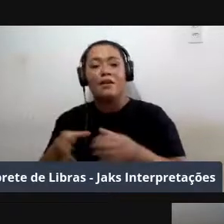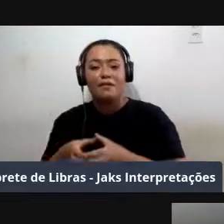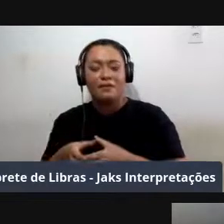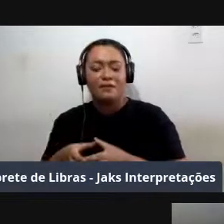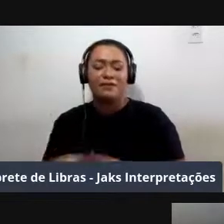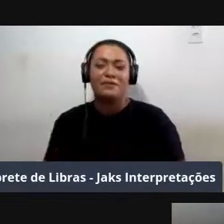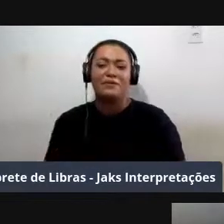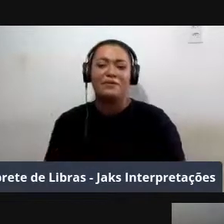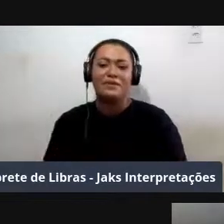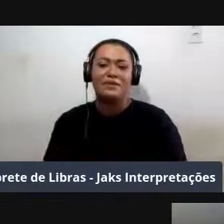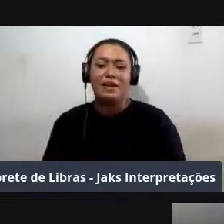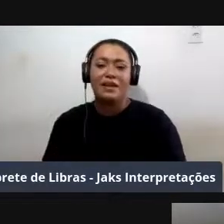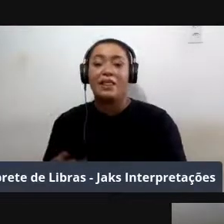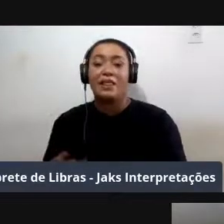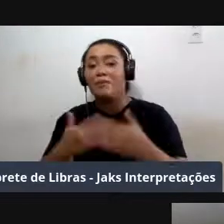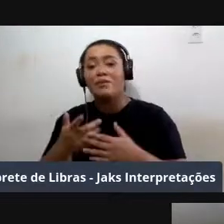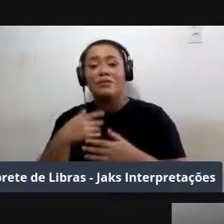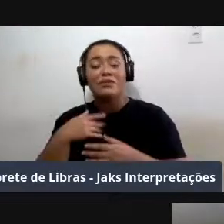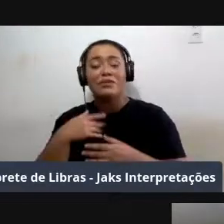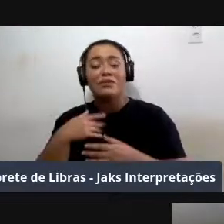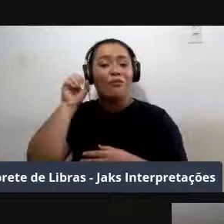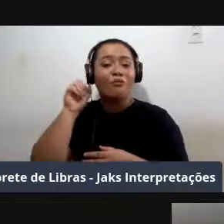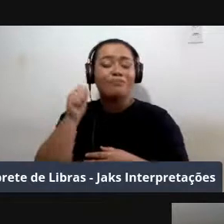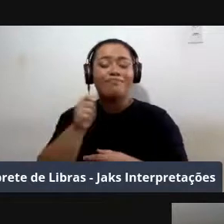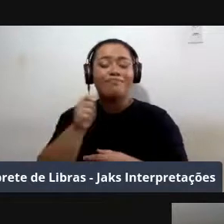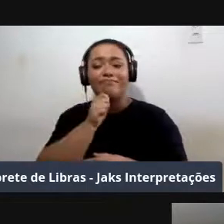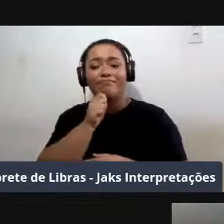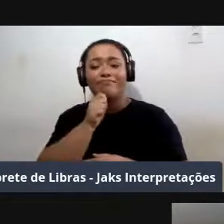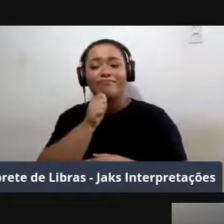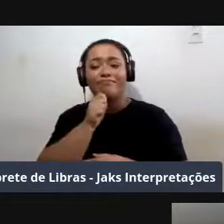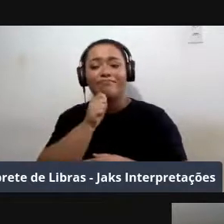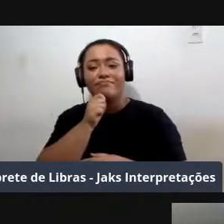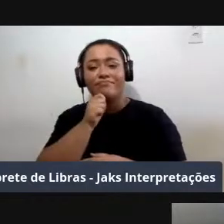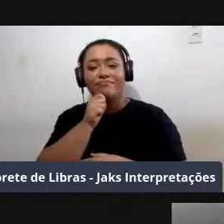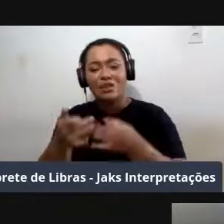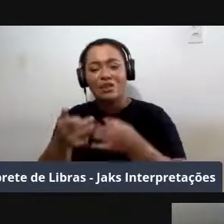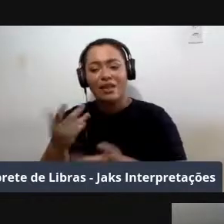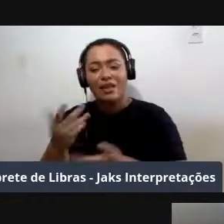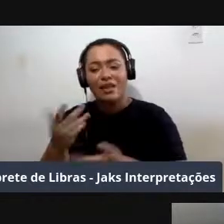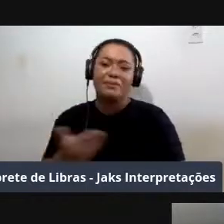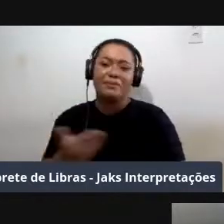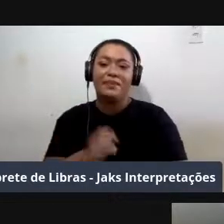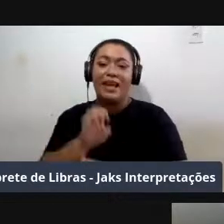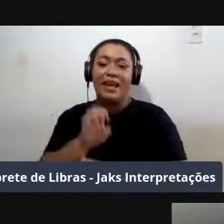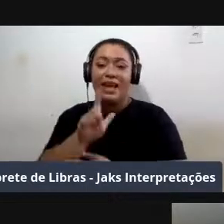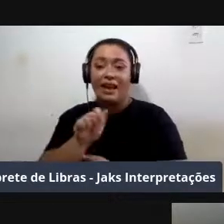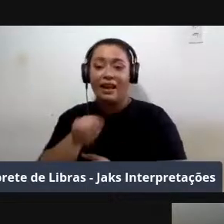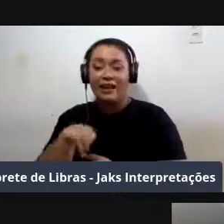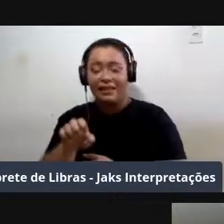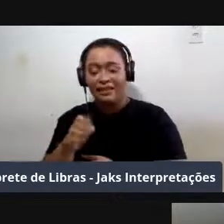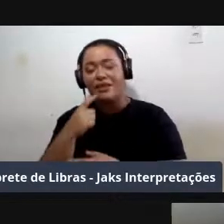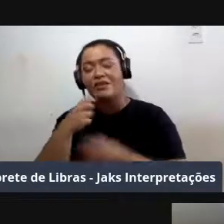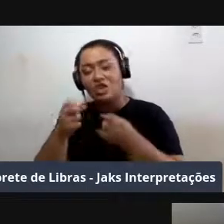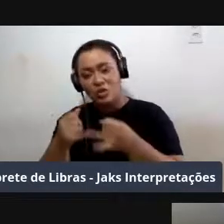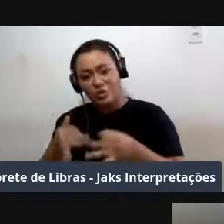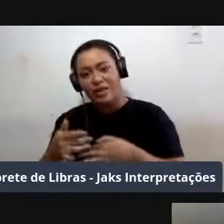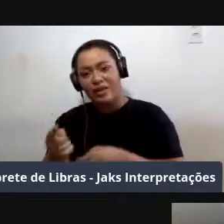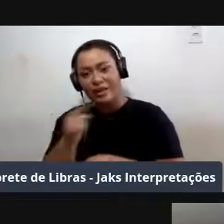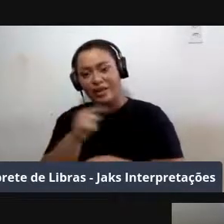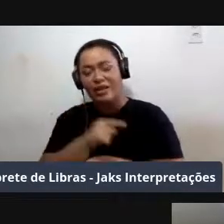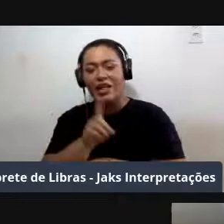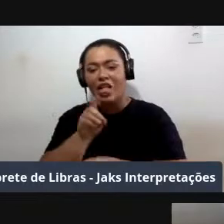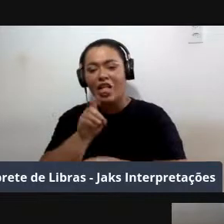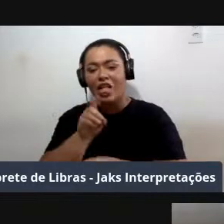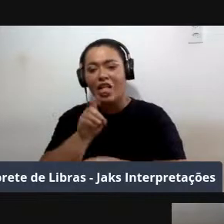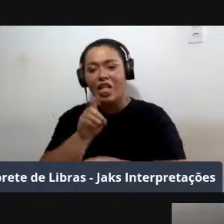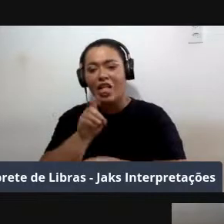Pronto. Aí eu estava falando, Dores, aqui comentando assim, né? Dora, que está aqui também, que é a mãe